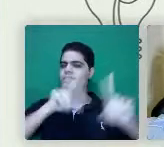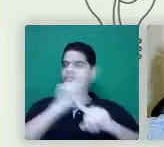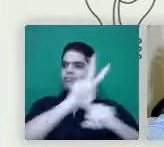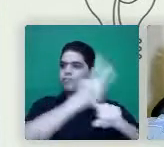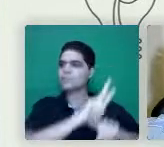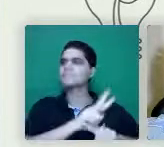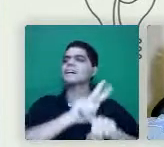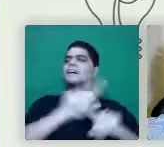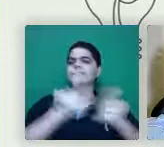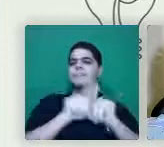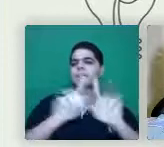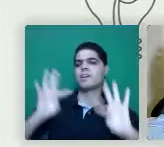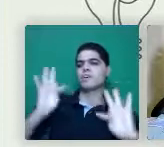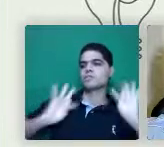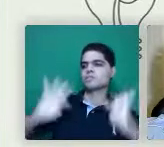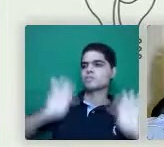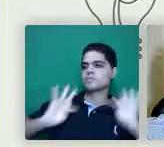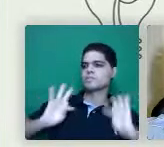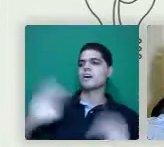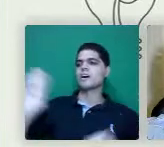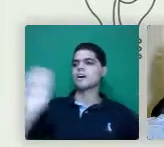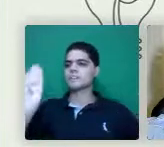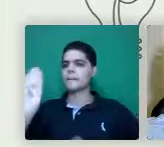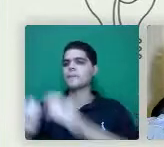agro, a bioeconomia,